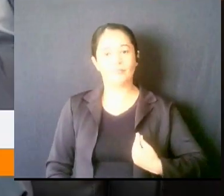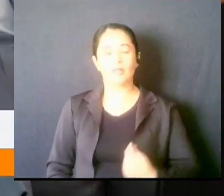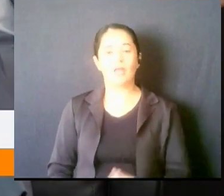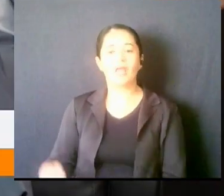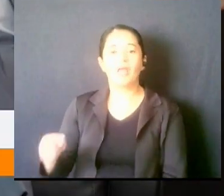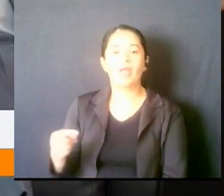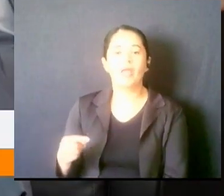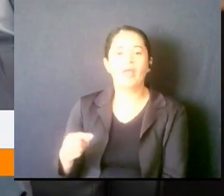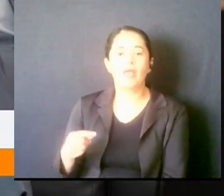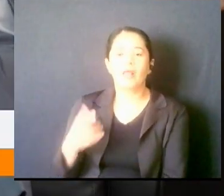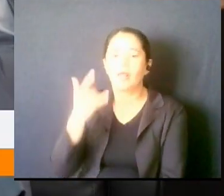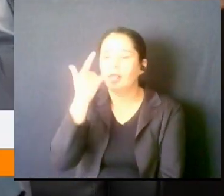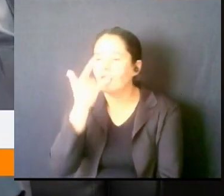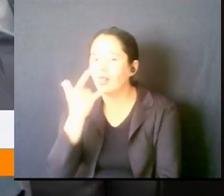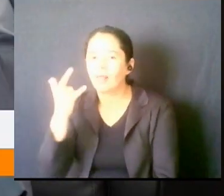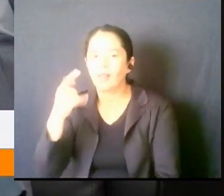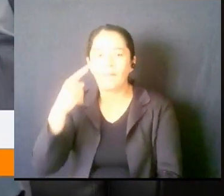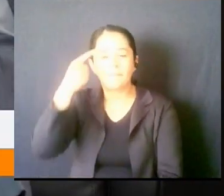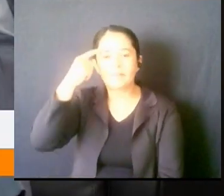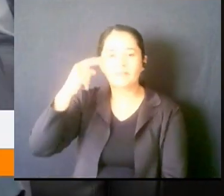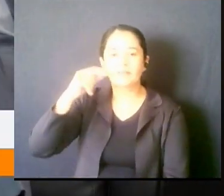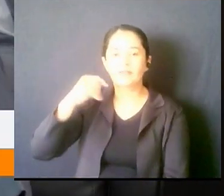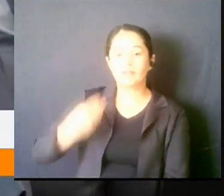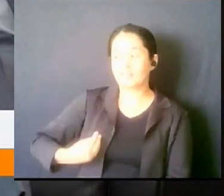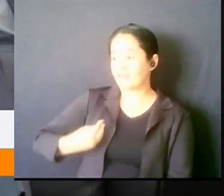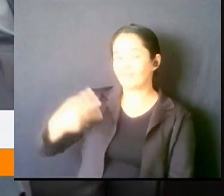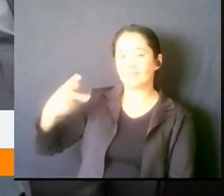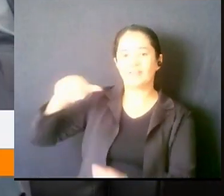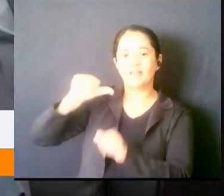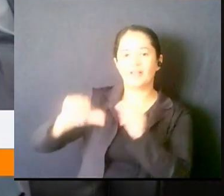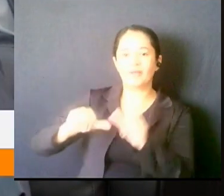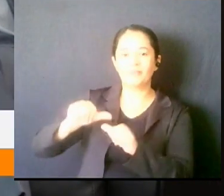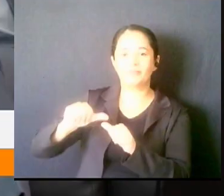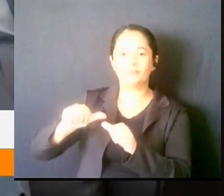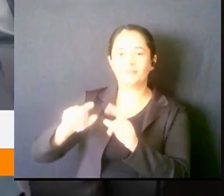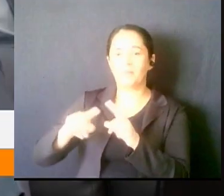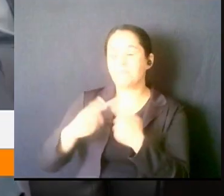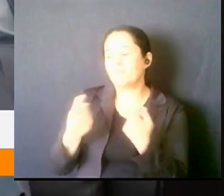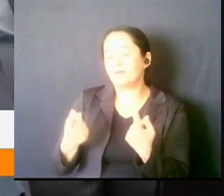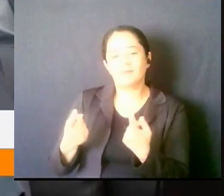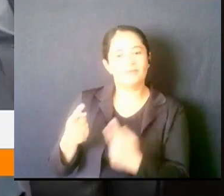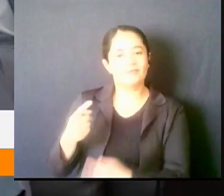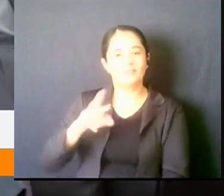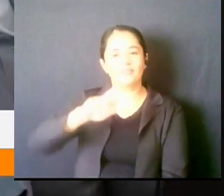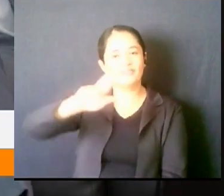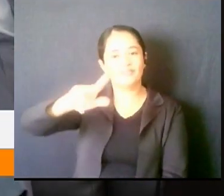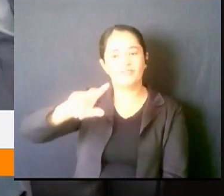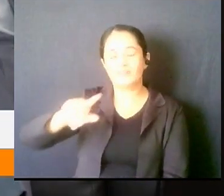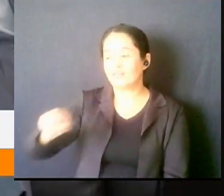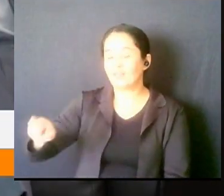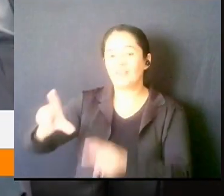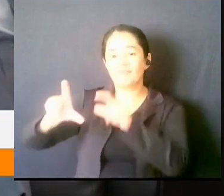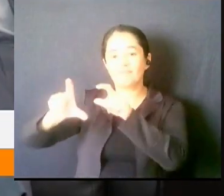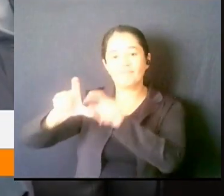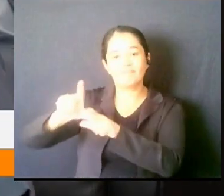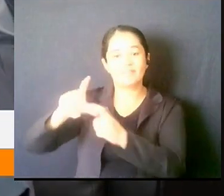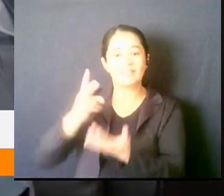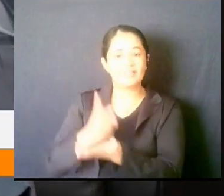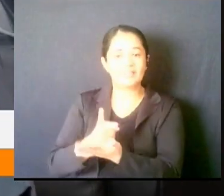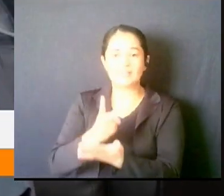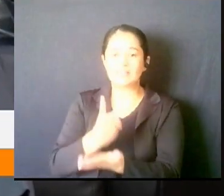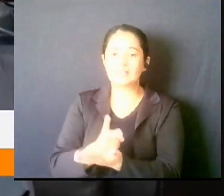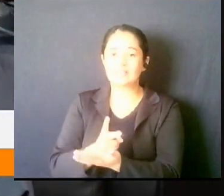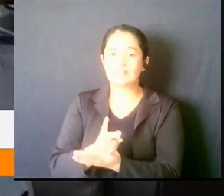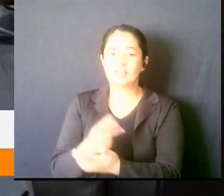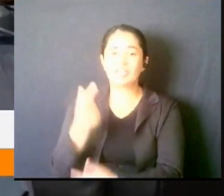dela. E que, na verdade, só a mantém numa condição de dependência, de dificuldade econômica,